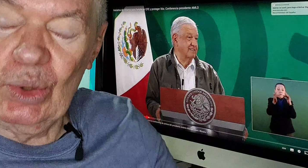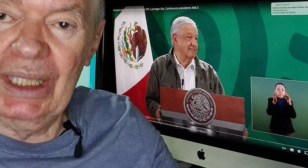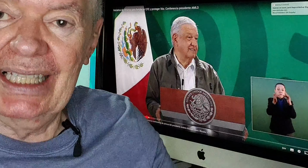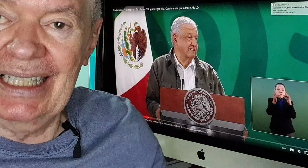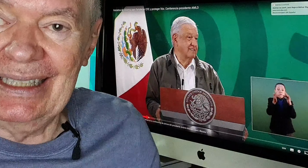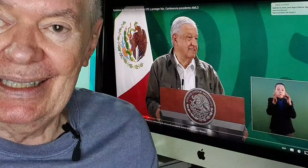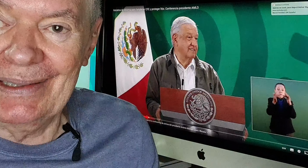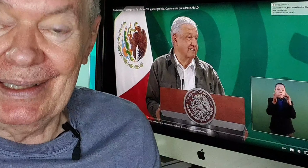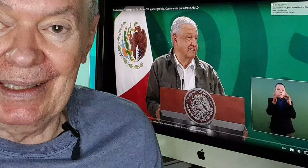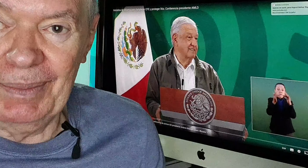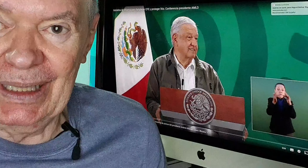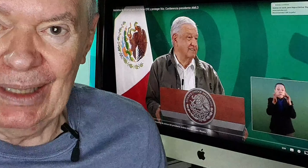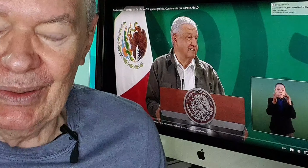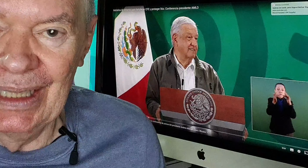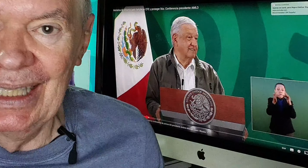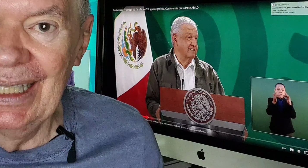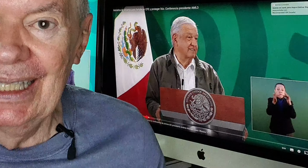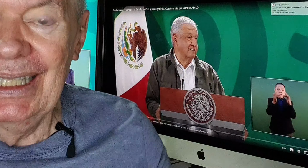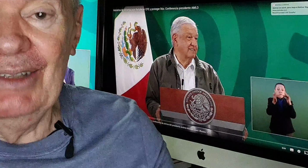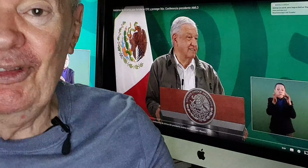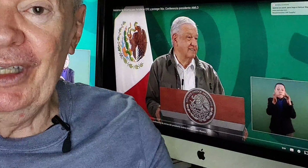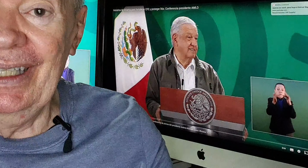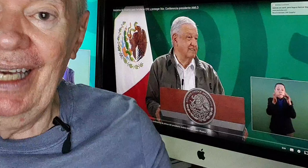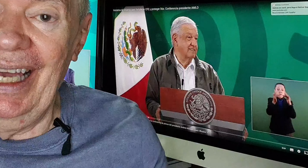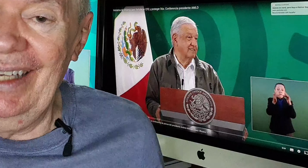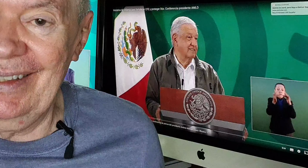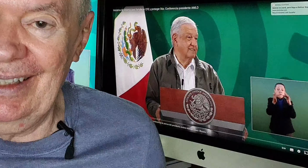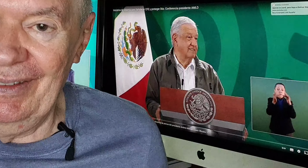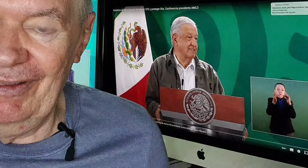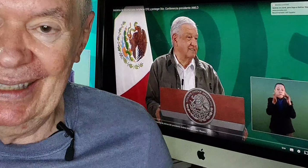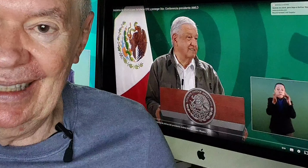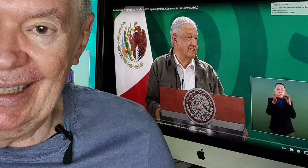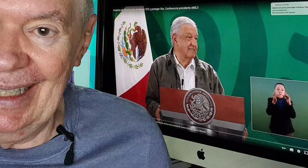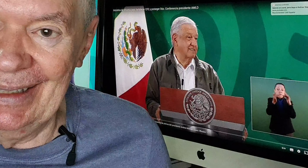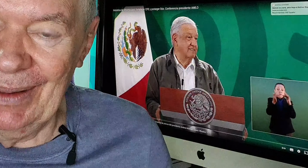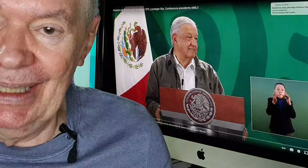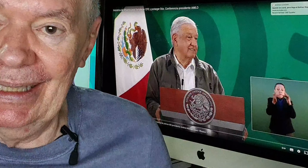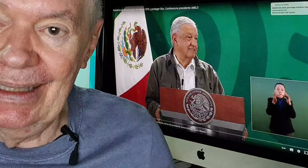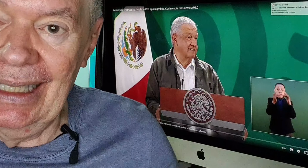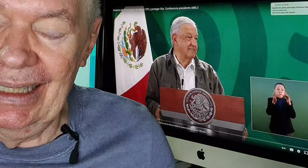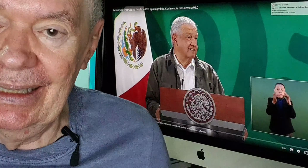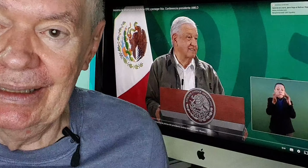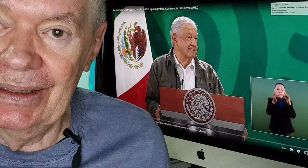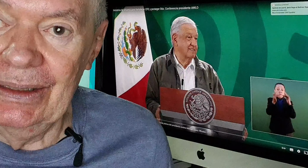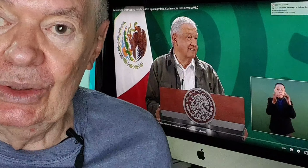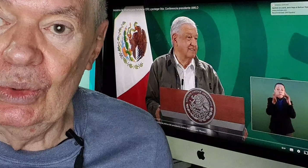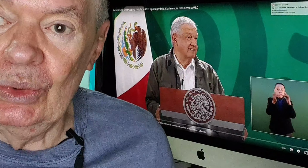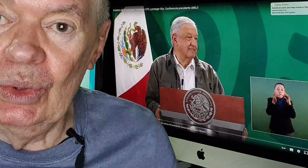controla todas as linhas de transmissão. E foi essa facilidade, não é,